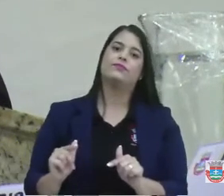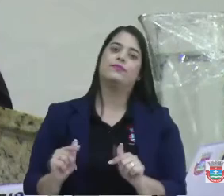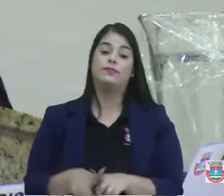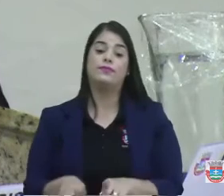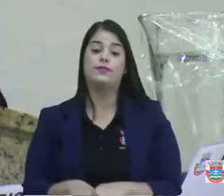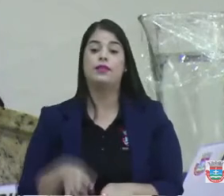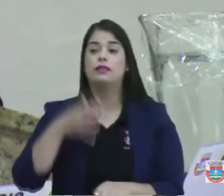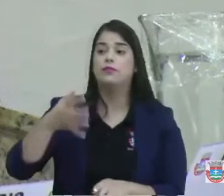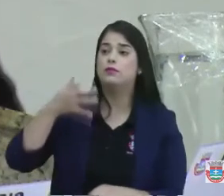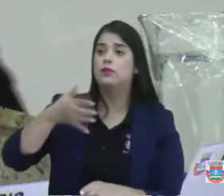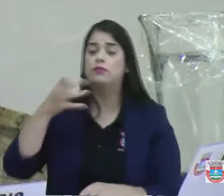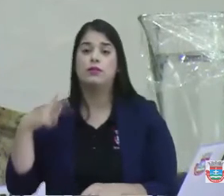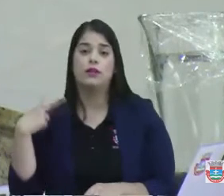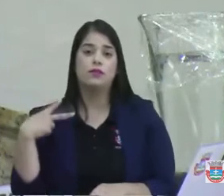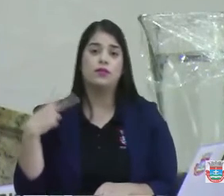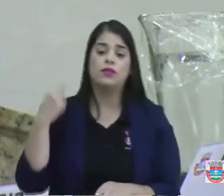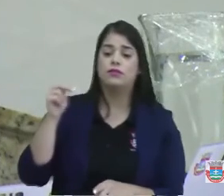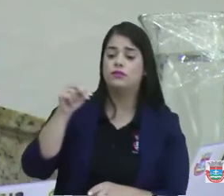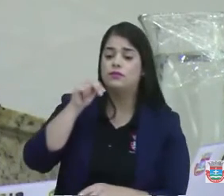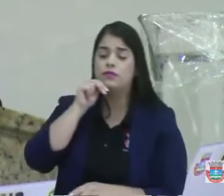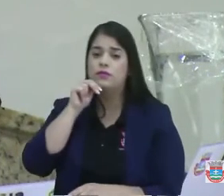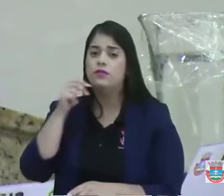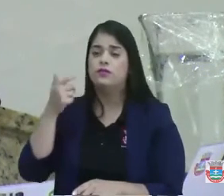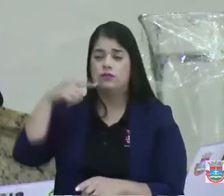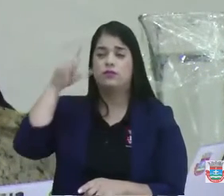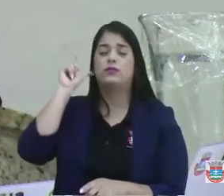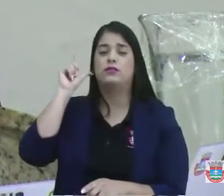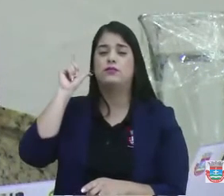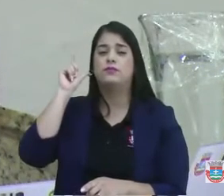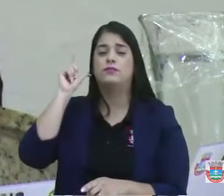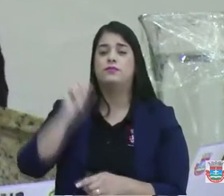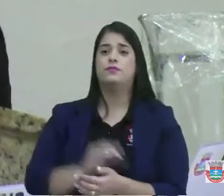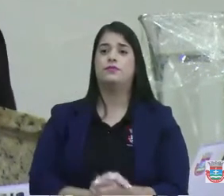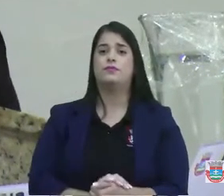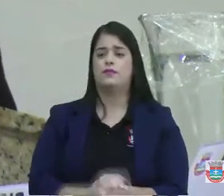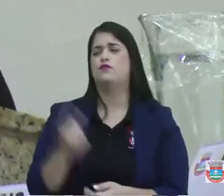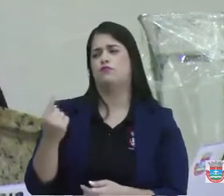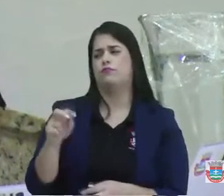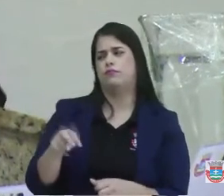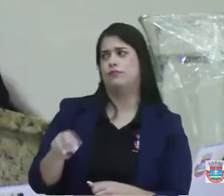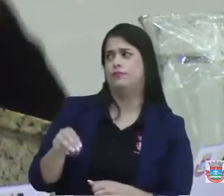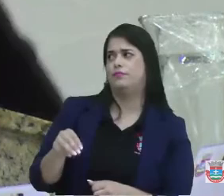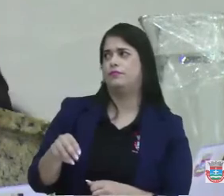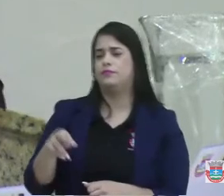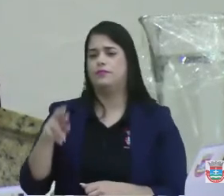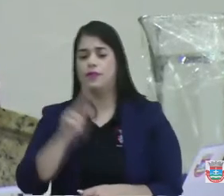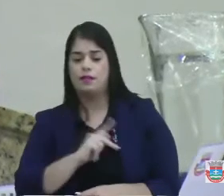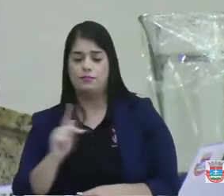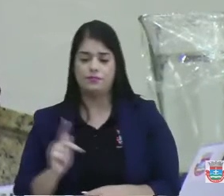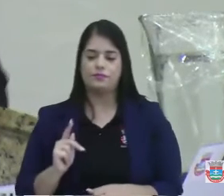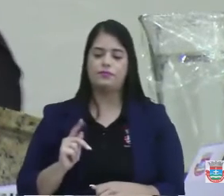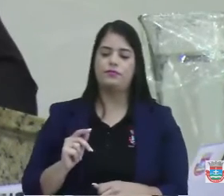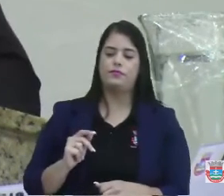também quero dizer aqui é o nosso Vereador Nilton que me antecedeu quantas reformas só um minuto do senhor presidente quantos a